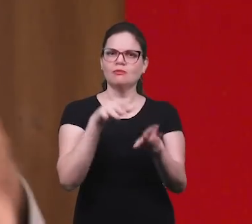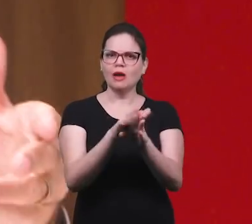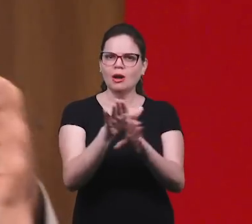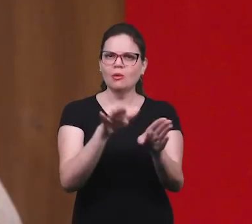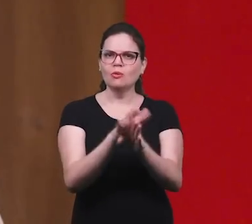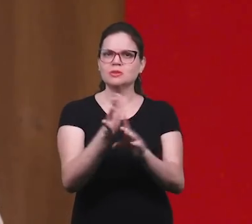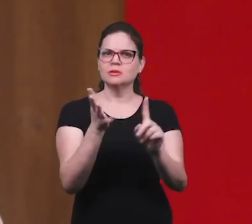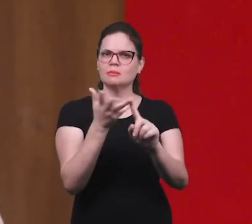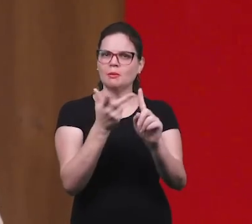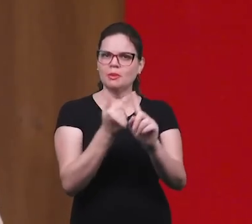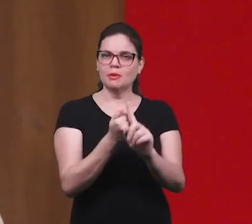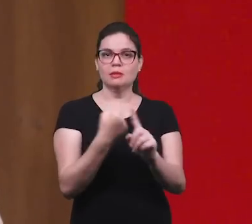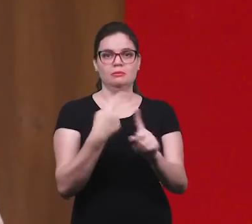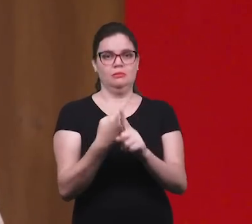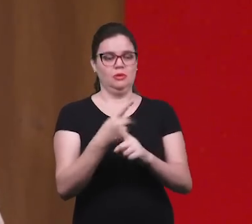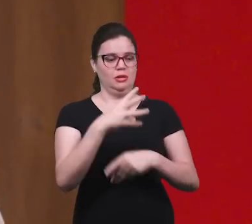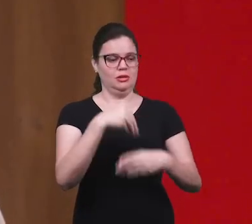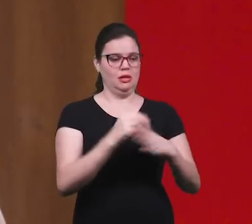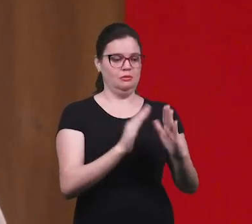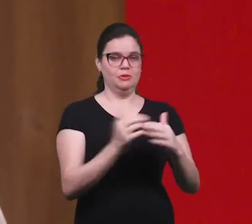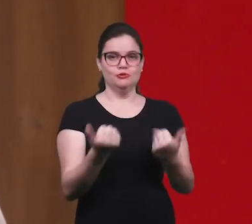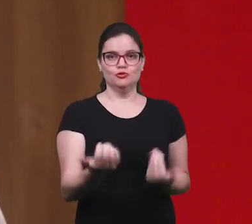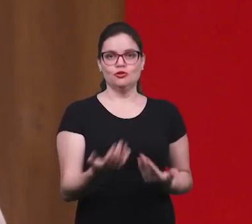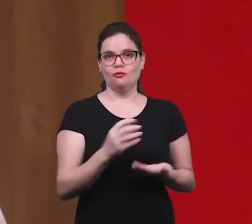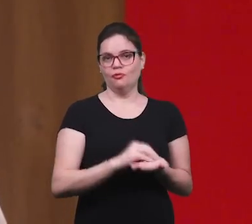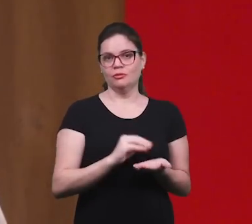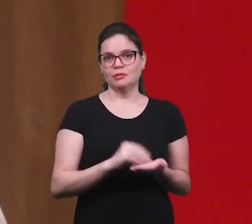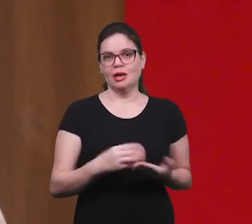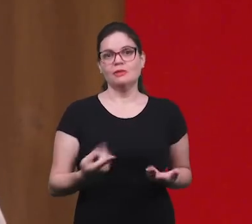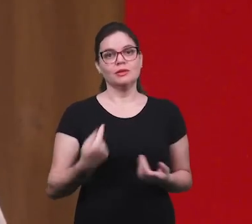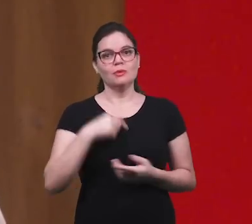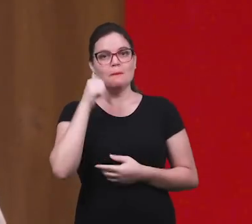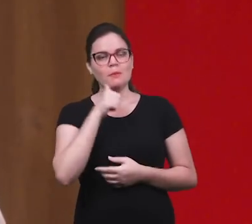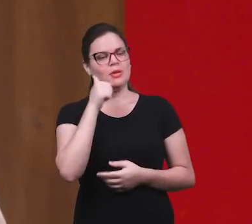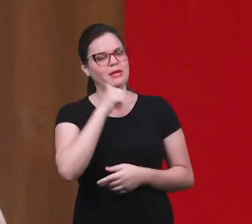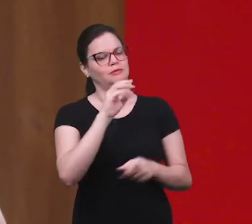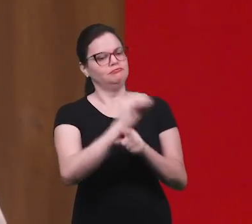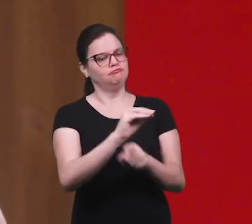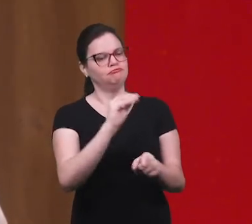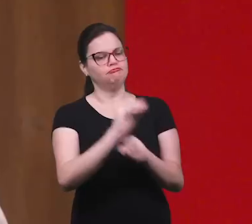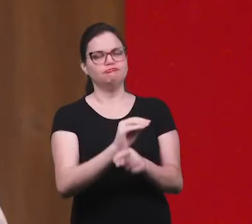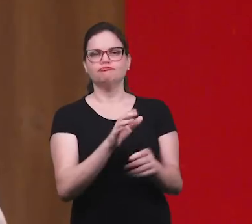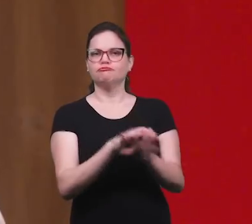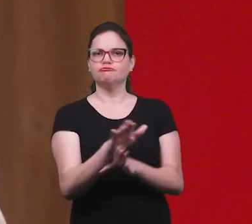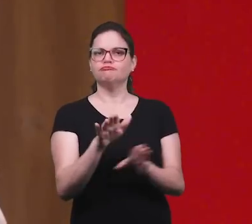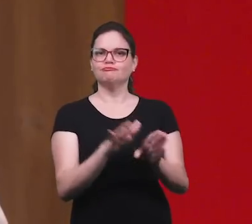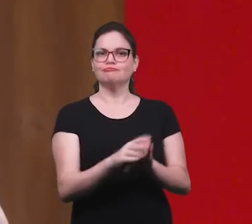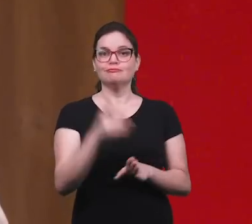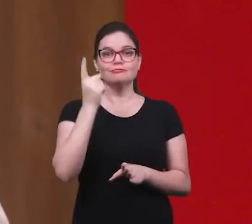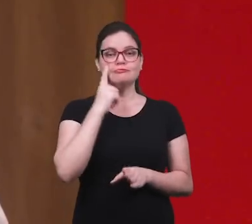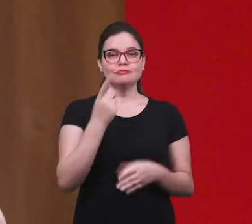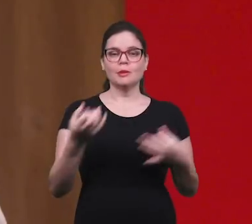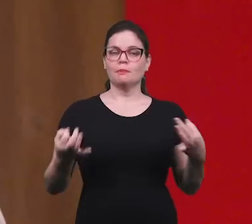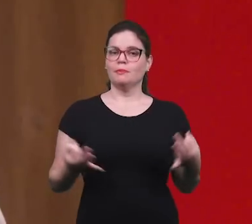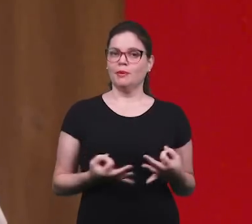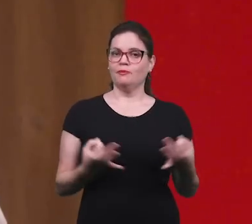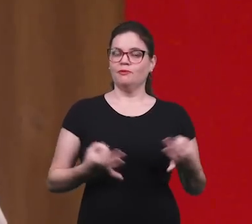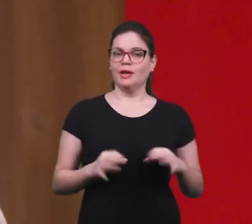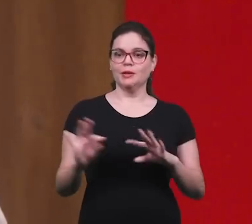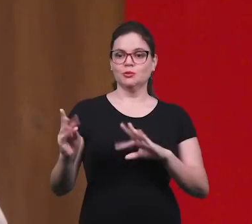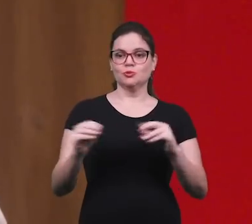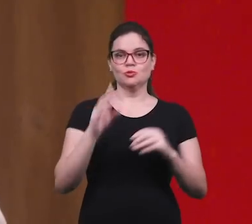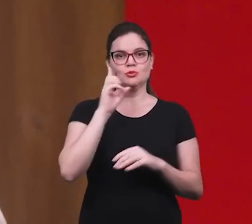que faltava isso na juventude. Então, isso demonstra que aquilo que Deus faz é perfeito e